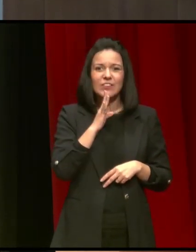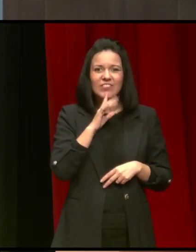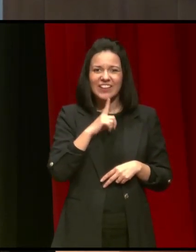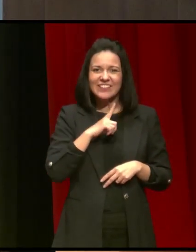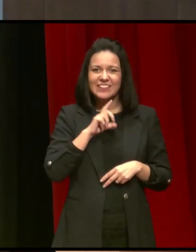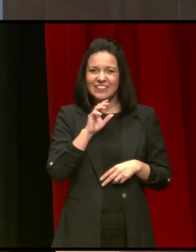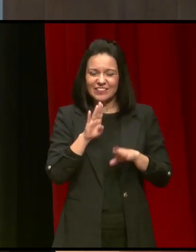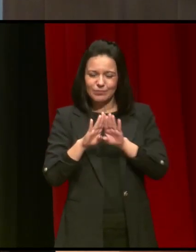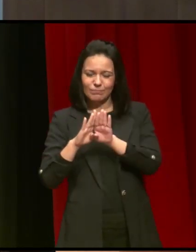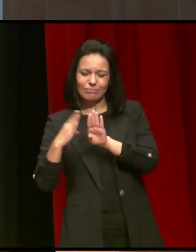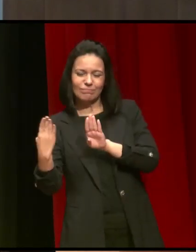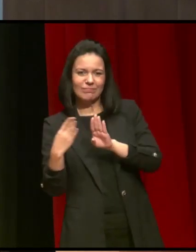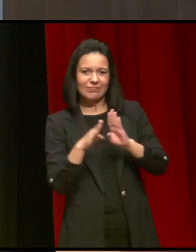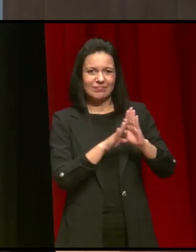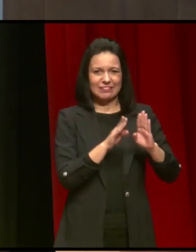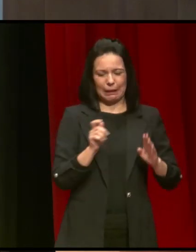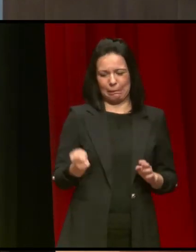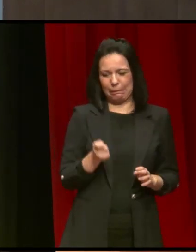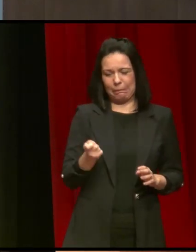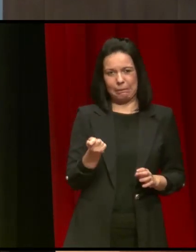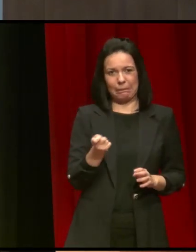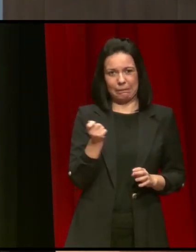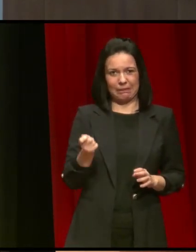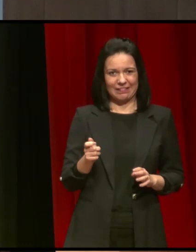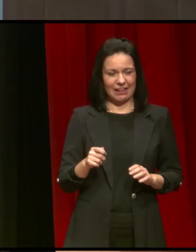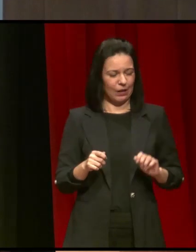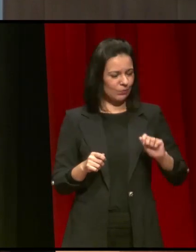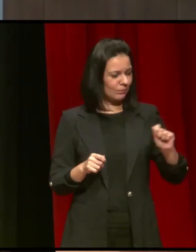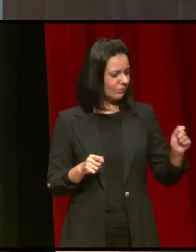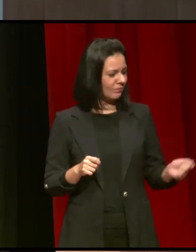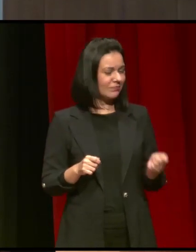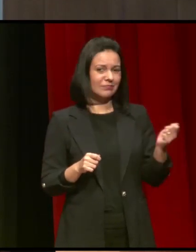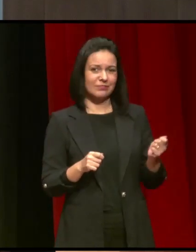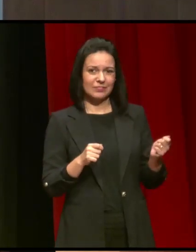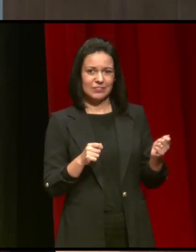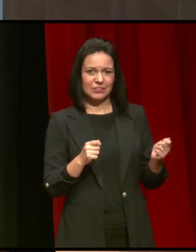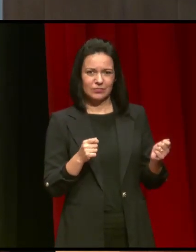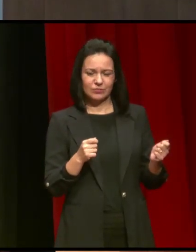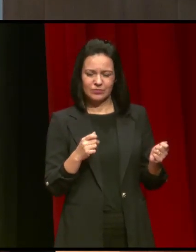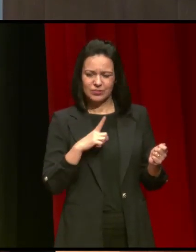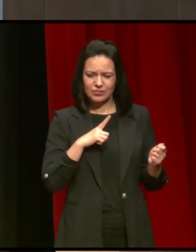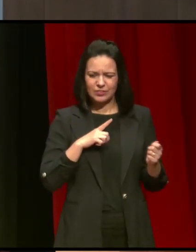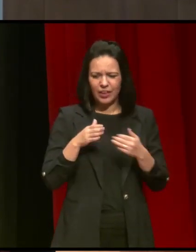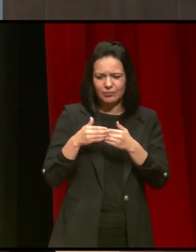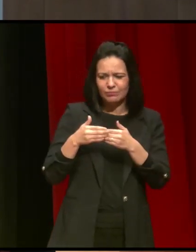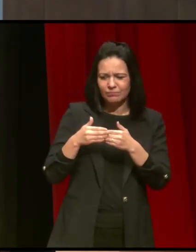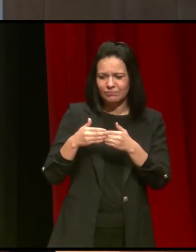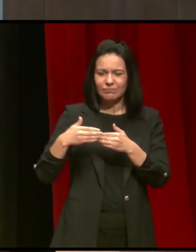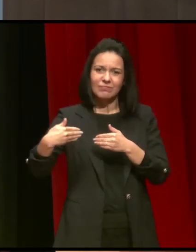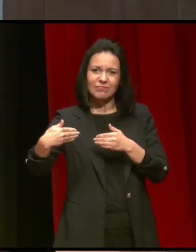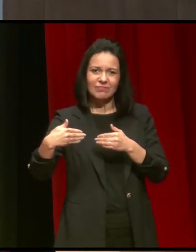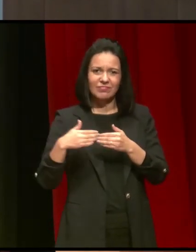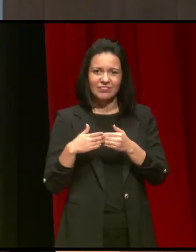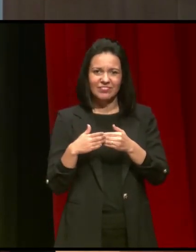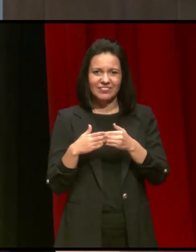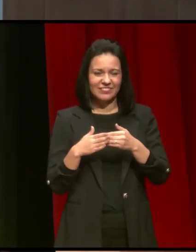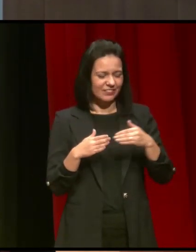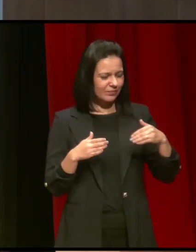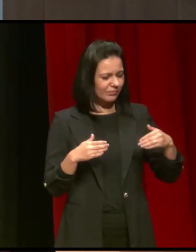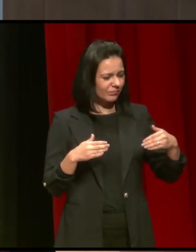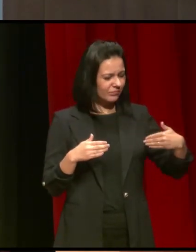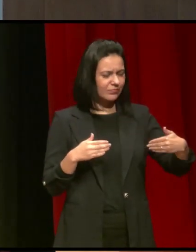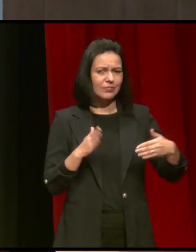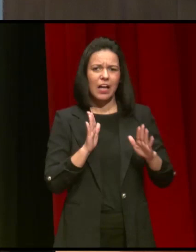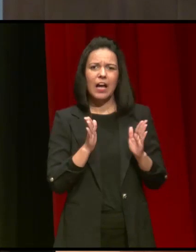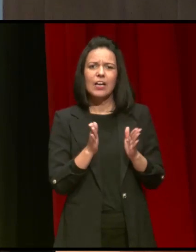Então, imagina, né? E aí eu queria... Fui lá me apresentar, ele falou assim: ah, minha irmã falou que você ia me visitar,